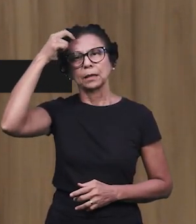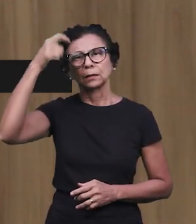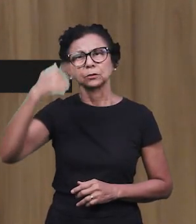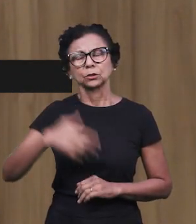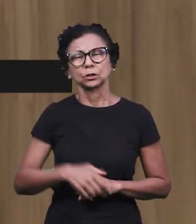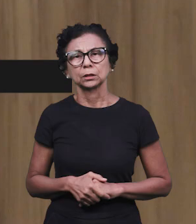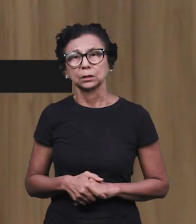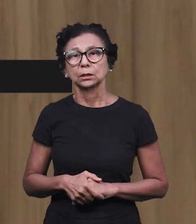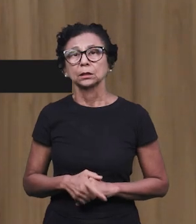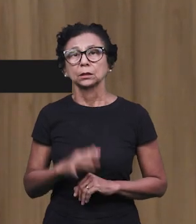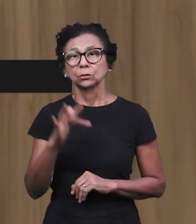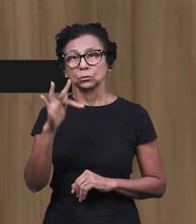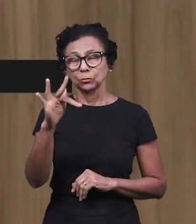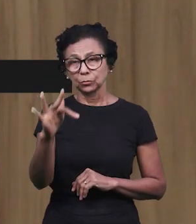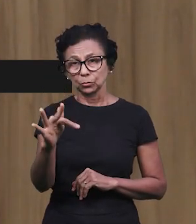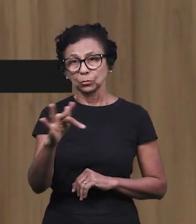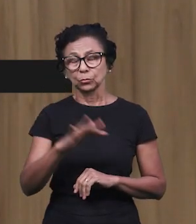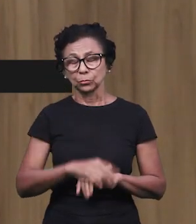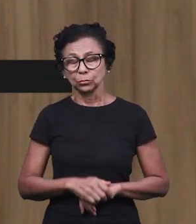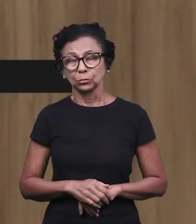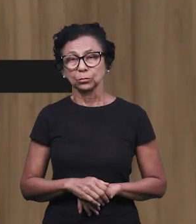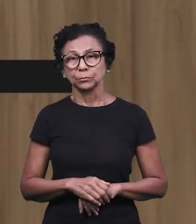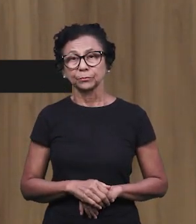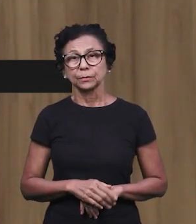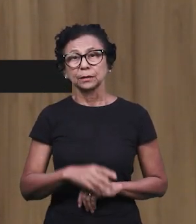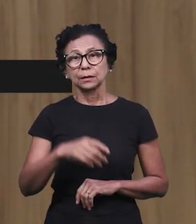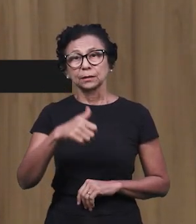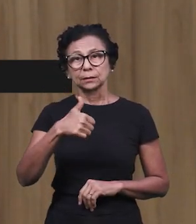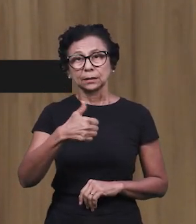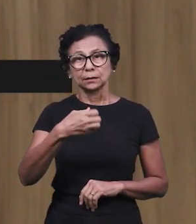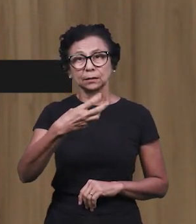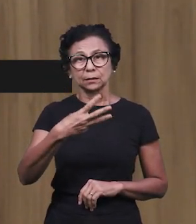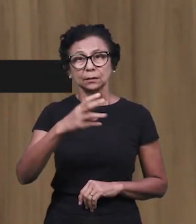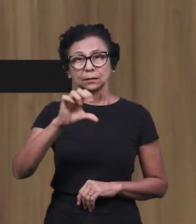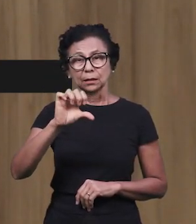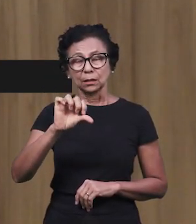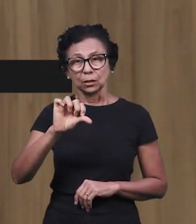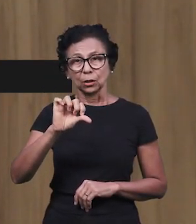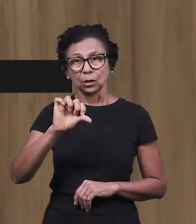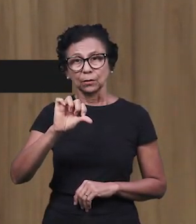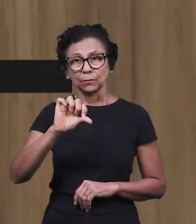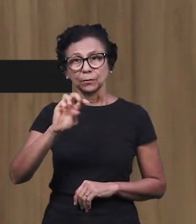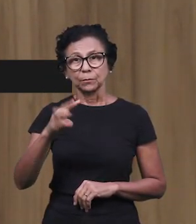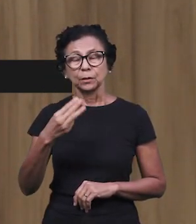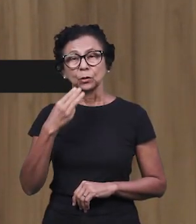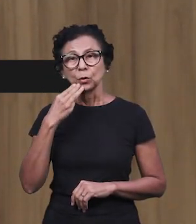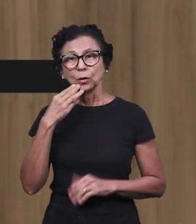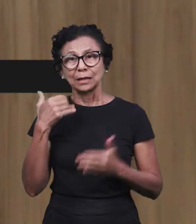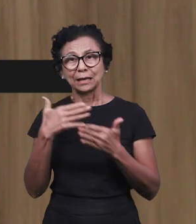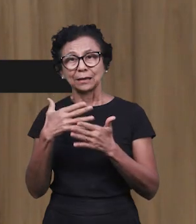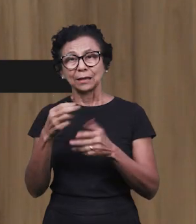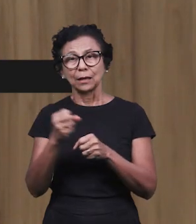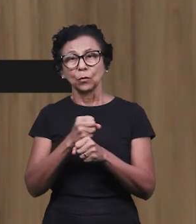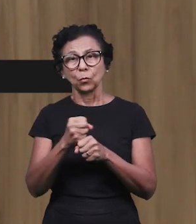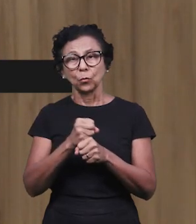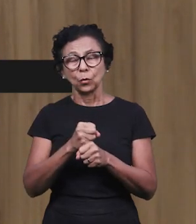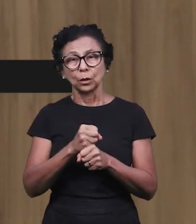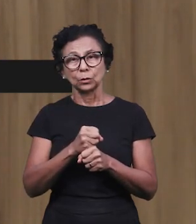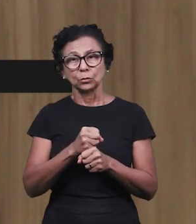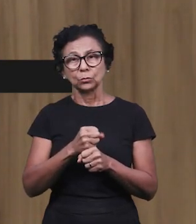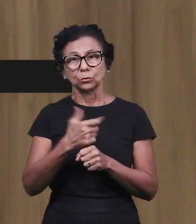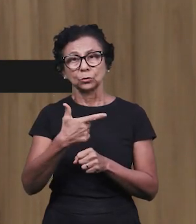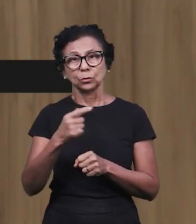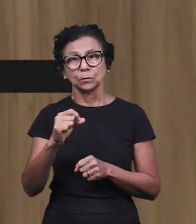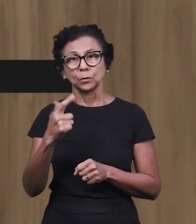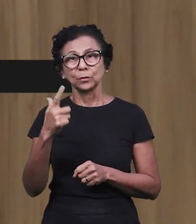para 139 milhões até 2050. Quais os problemas na saúde mental que se